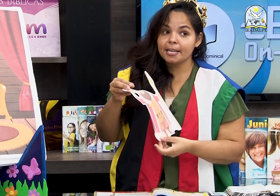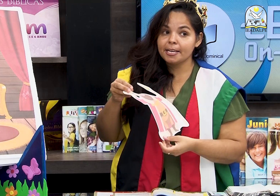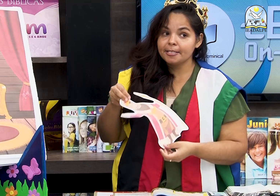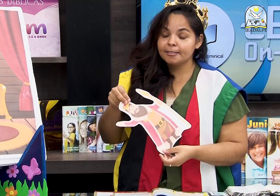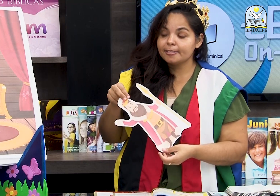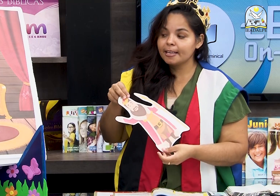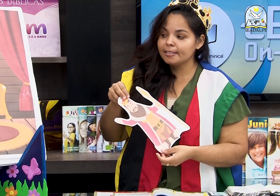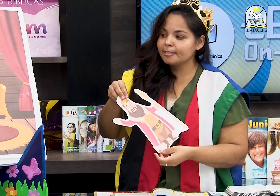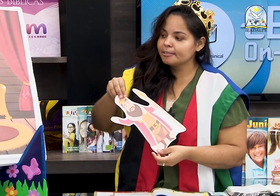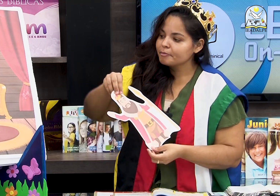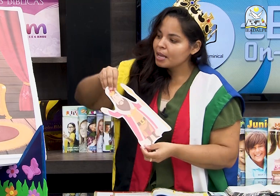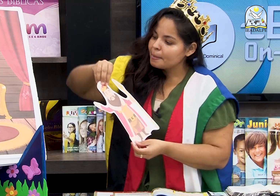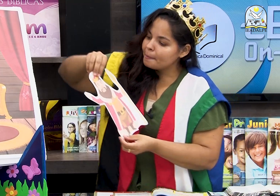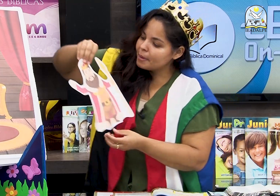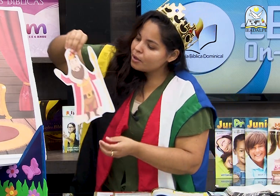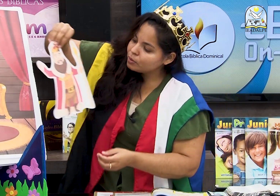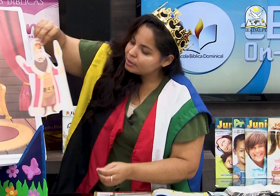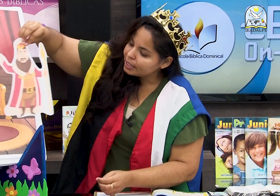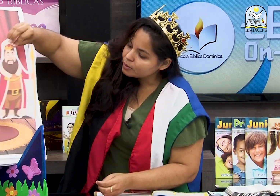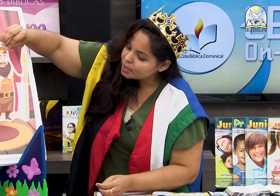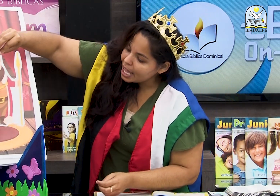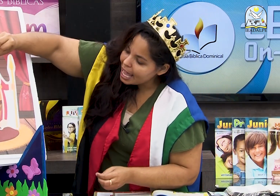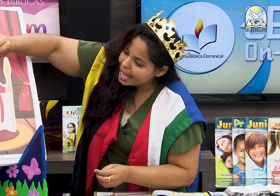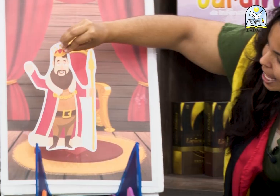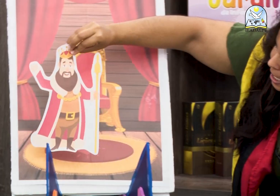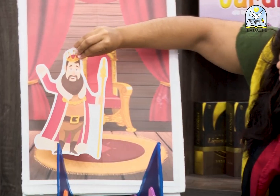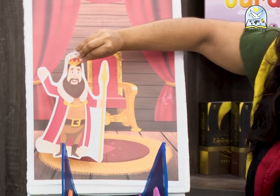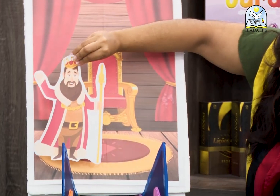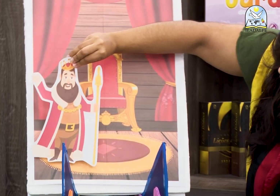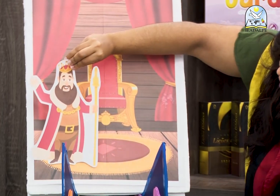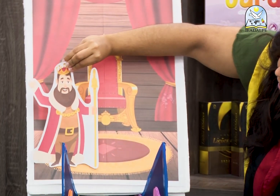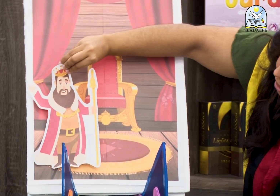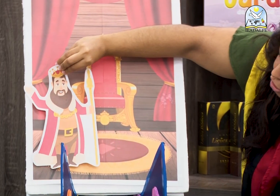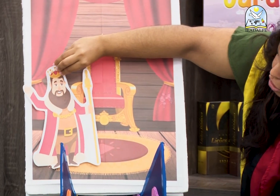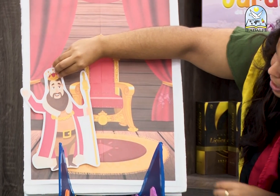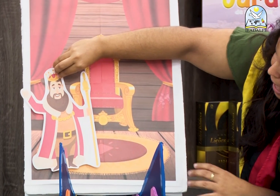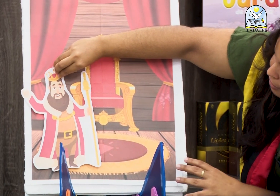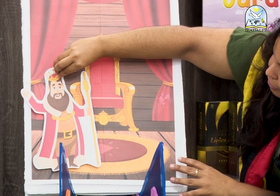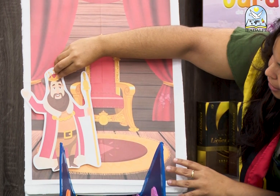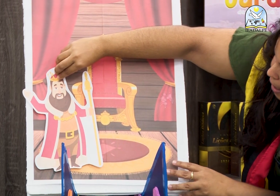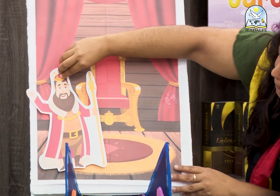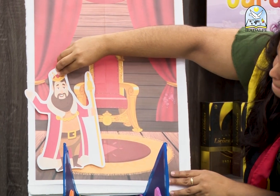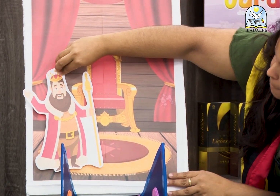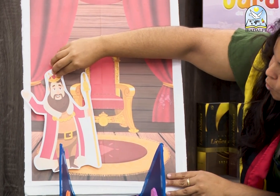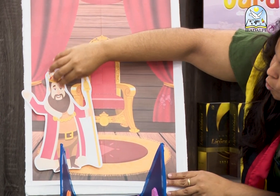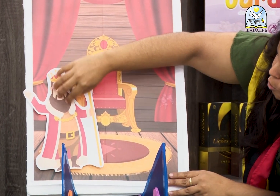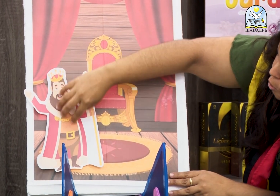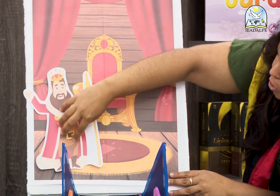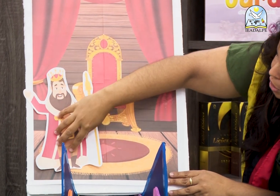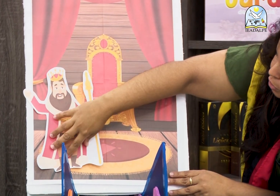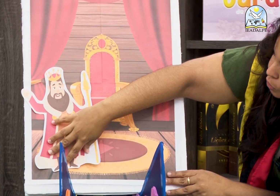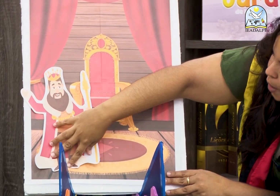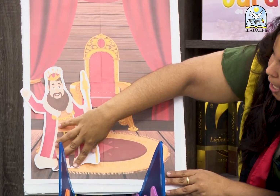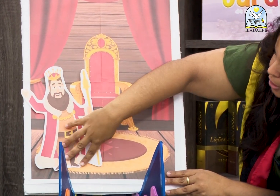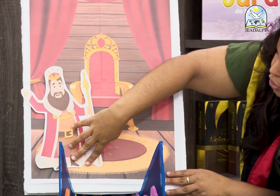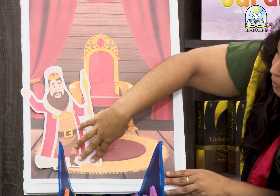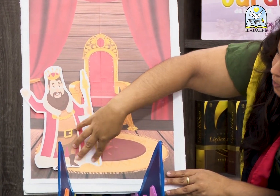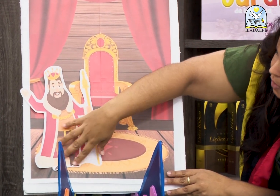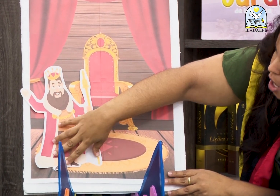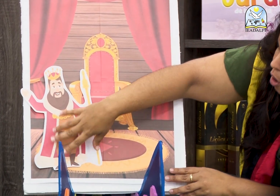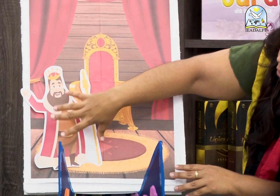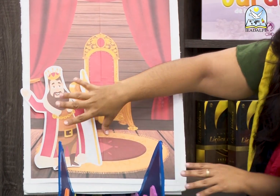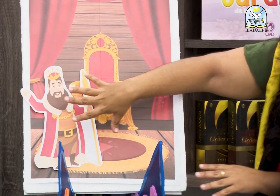rei, crianças, meu Deus, ele estava muito